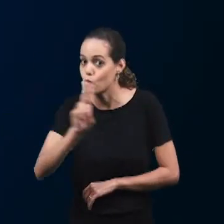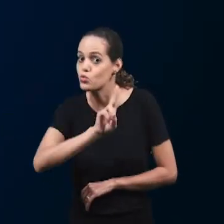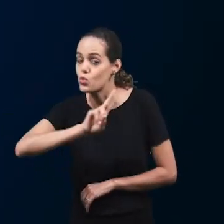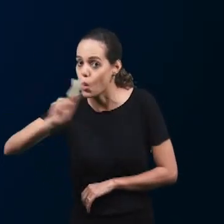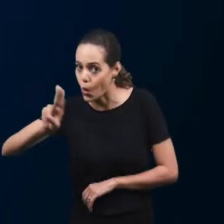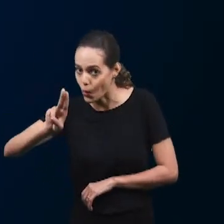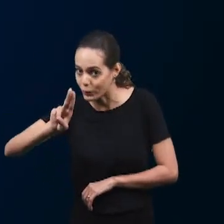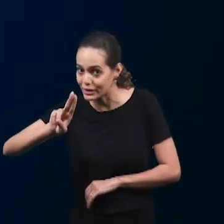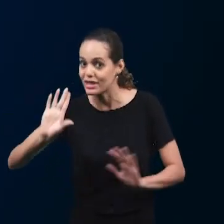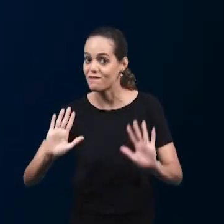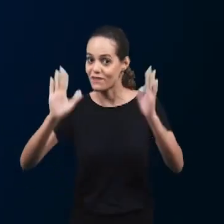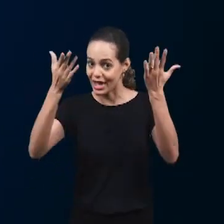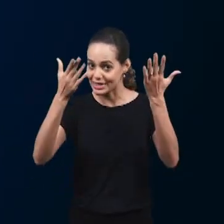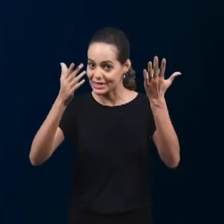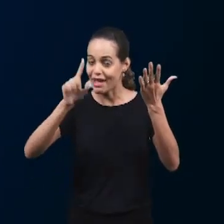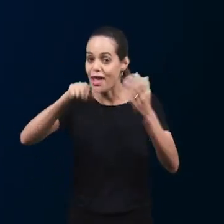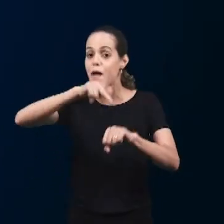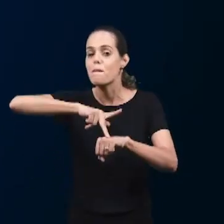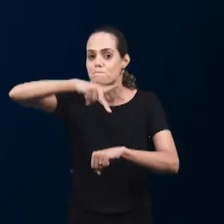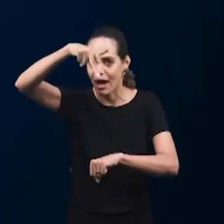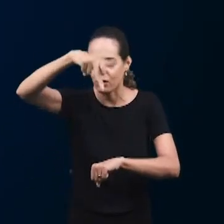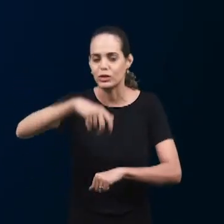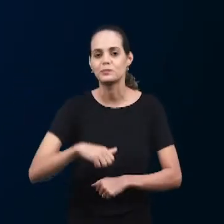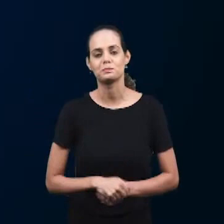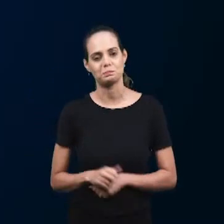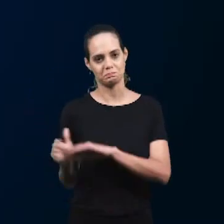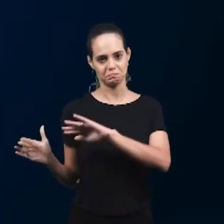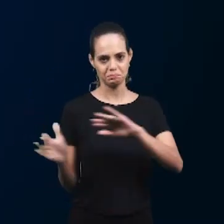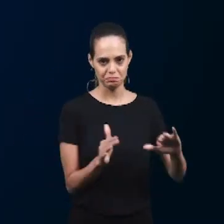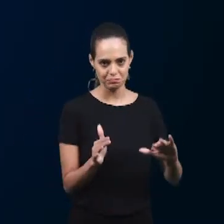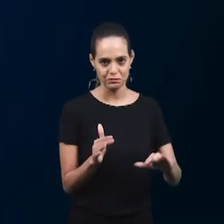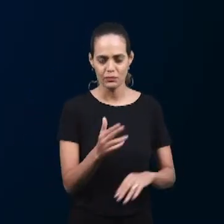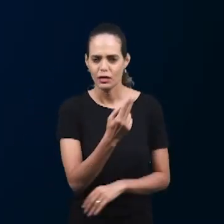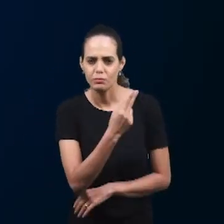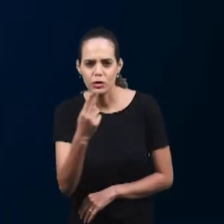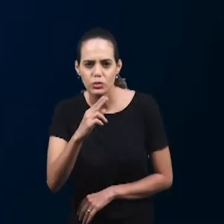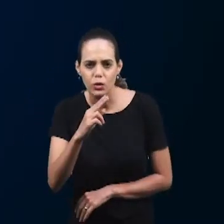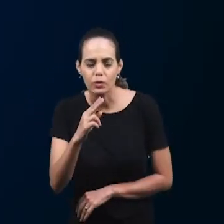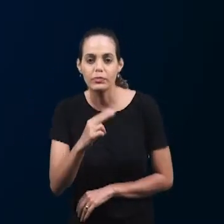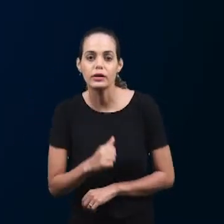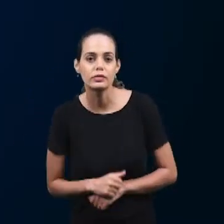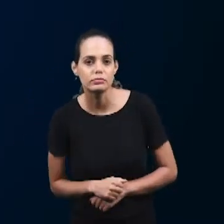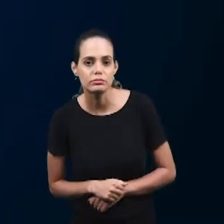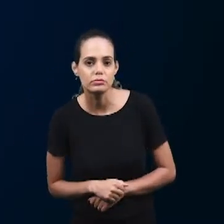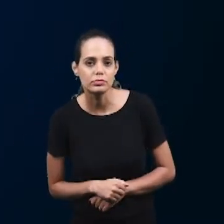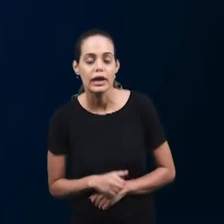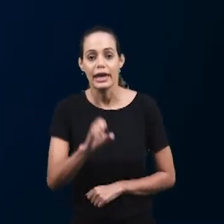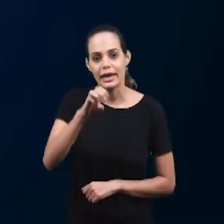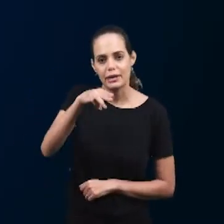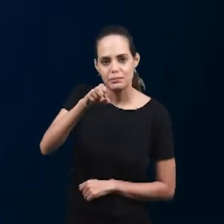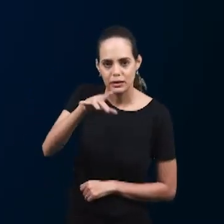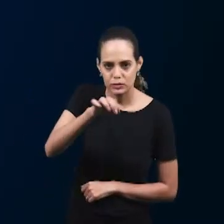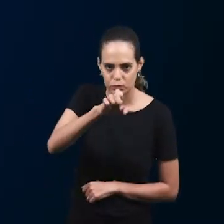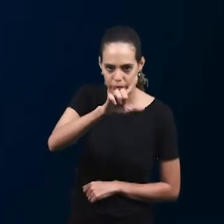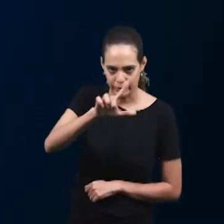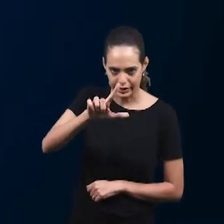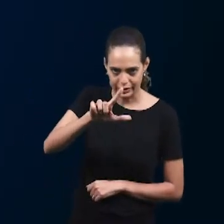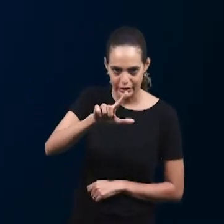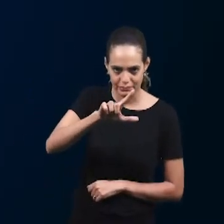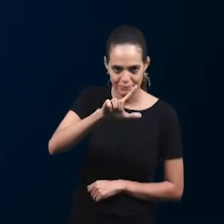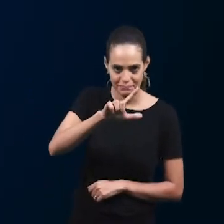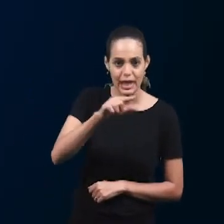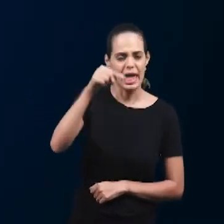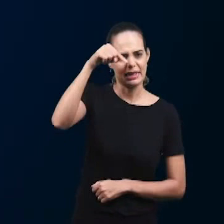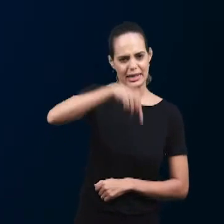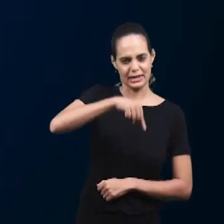da festa é a festa da Páscoa. Olá, eu sou Maria Eduarda Lemos Guedes, da Igreja de Cruz de Pau, da Igreja Cristã Maranata de